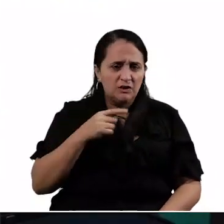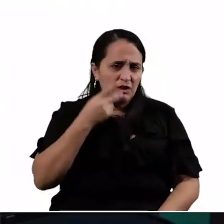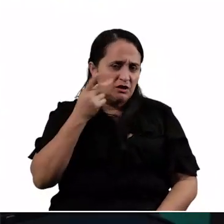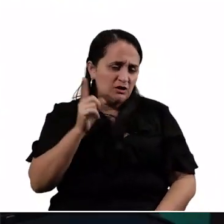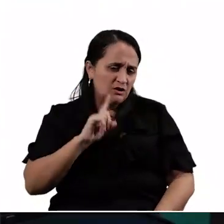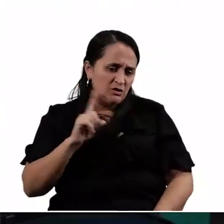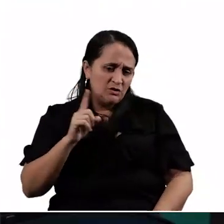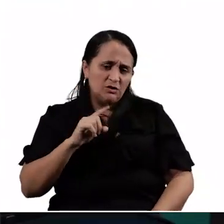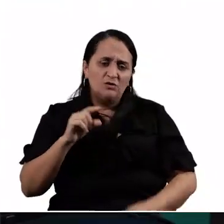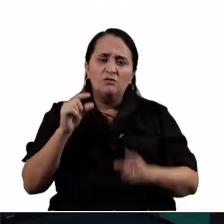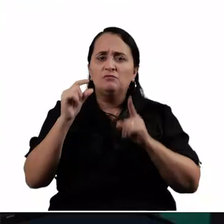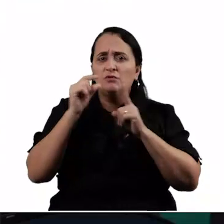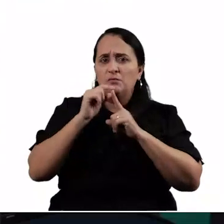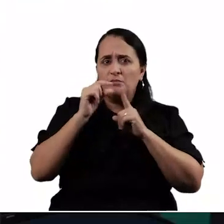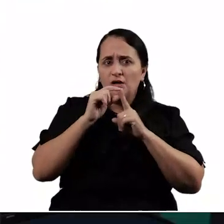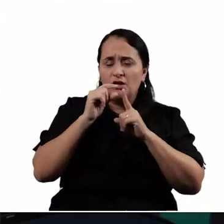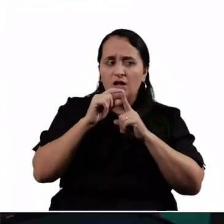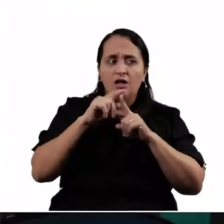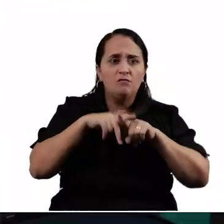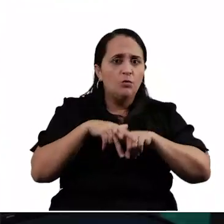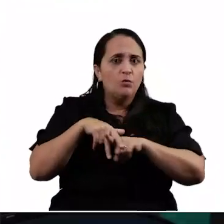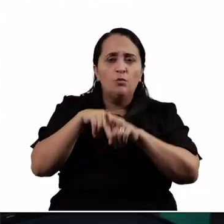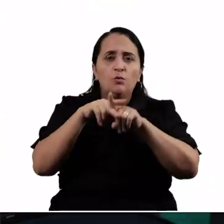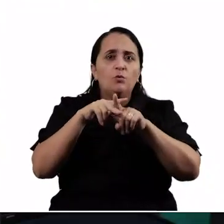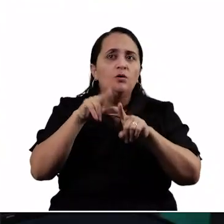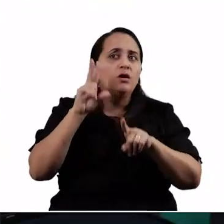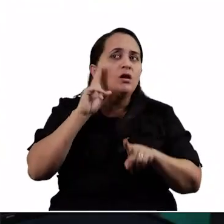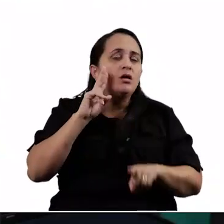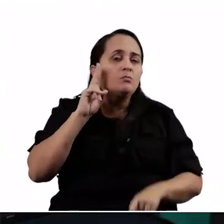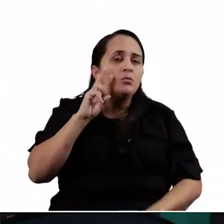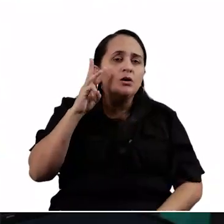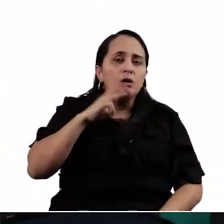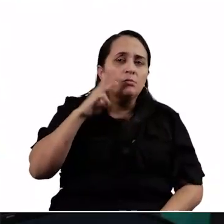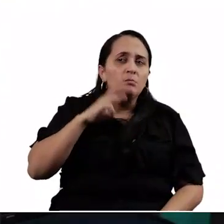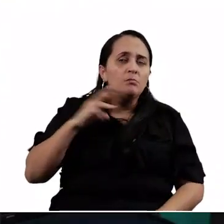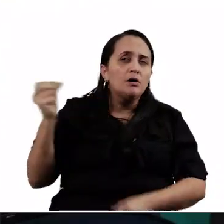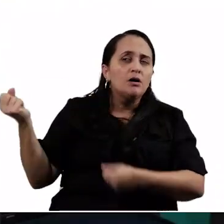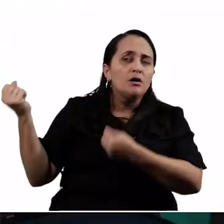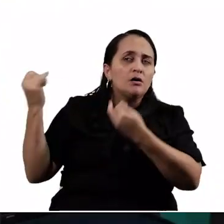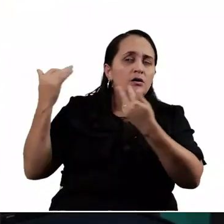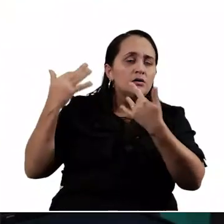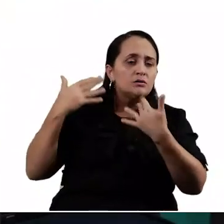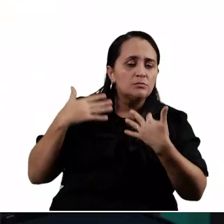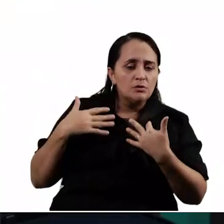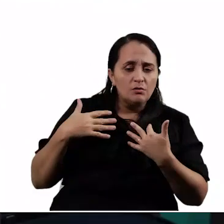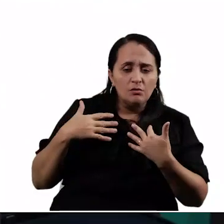as palavras mágicas eu não conversou durante o voo porque ele lembrou de coisas que a mãe dele disse